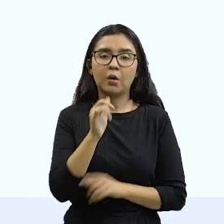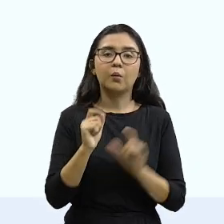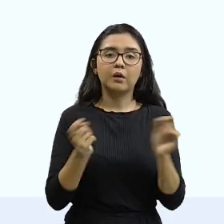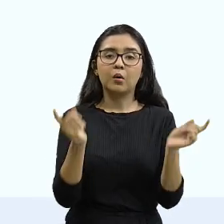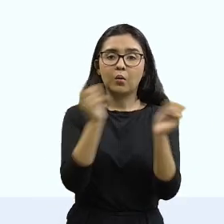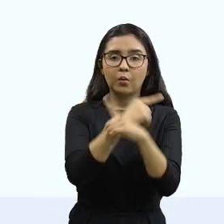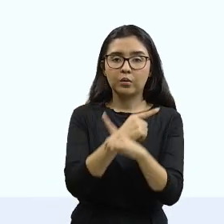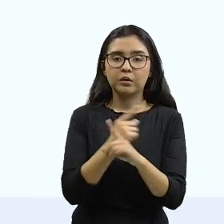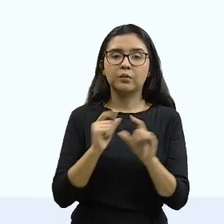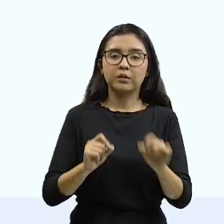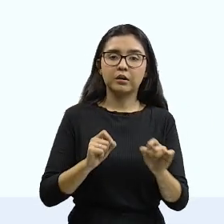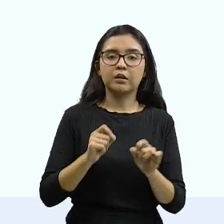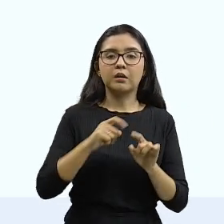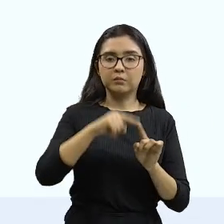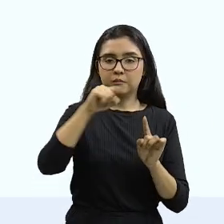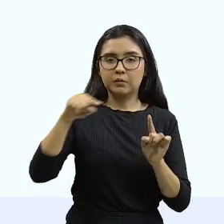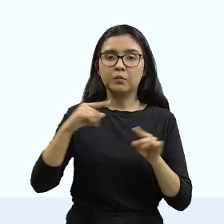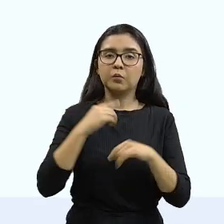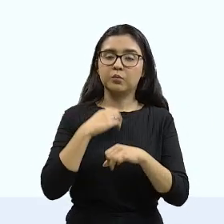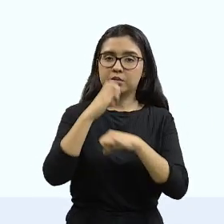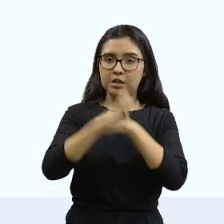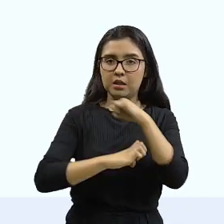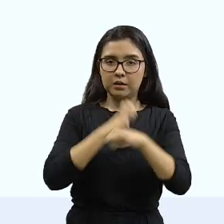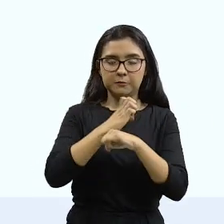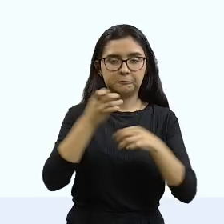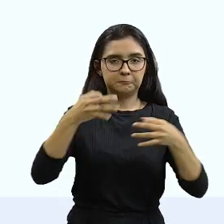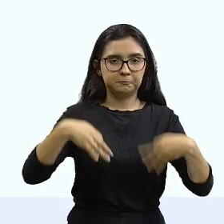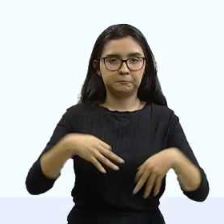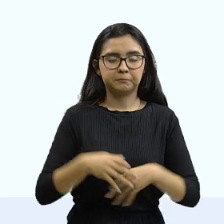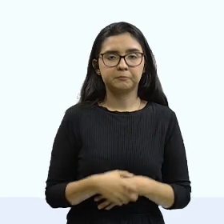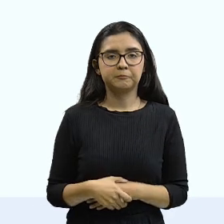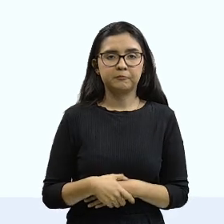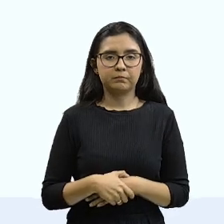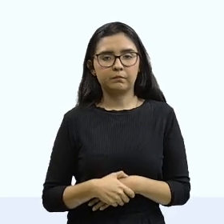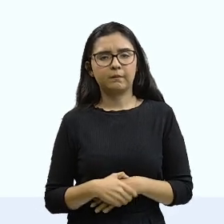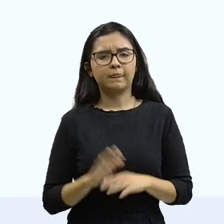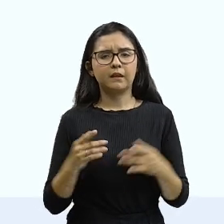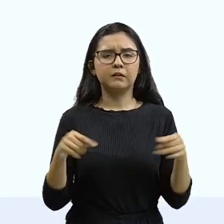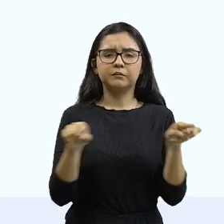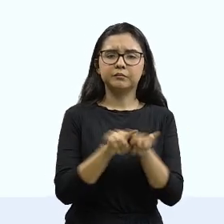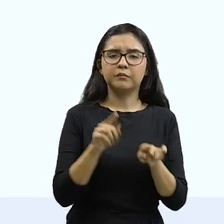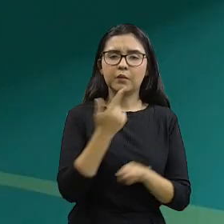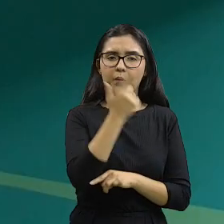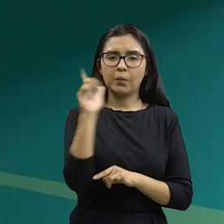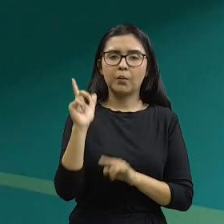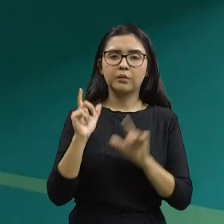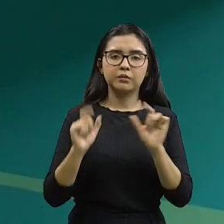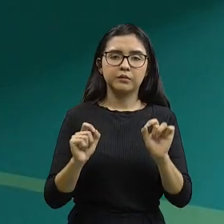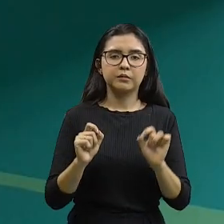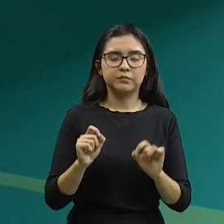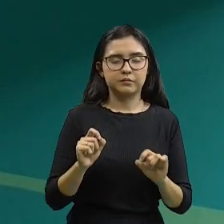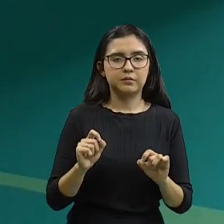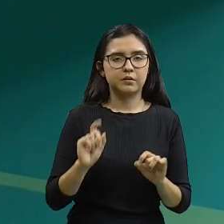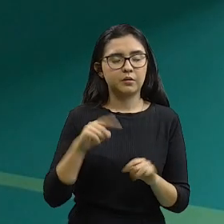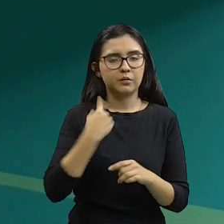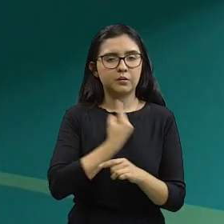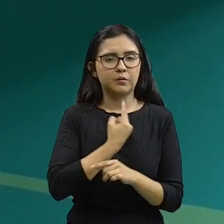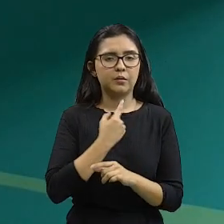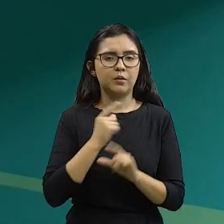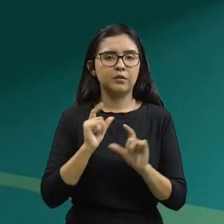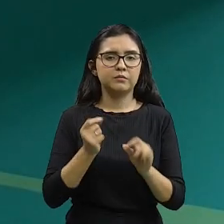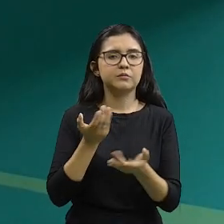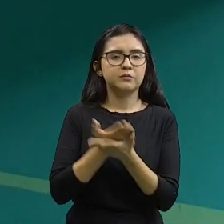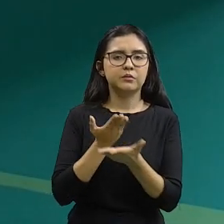ao movimento dos elétrons. Show de bola? O outro dispositivo que a gente vai ter